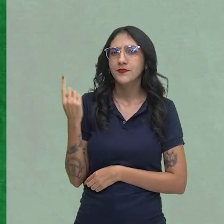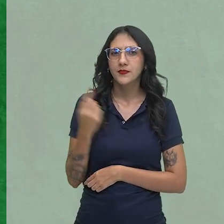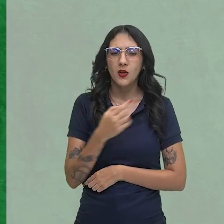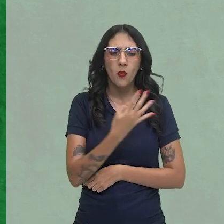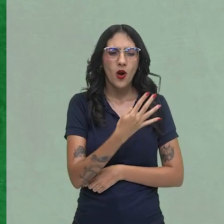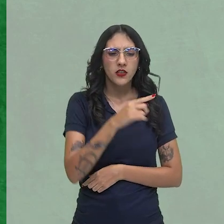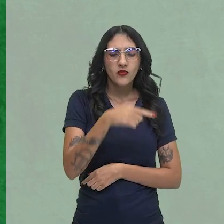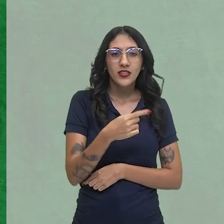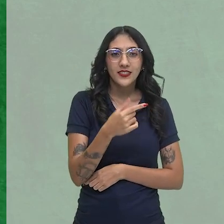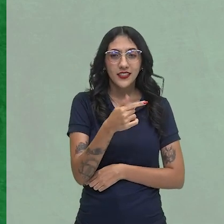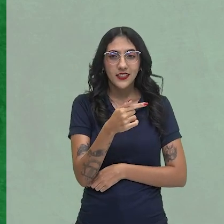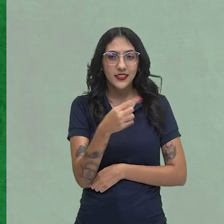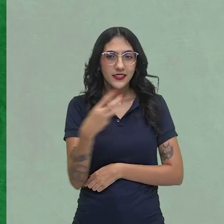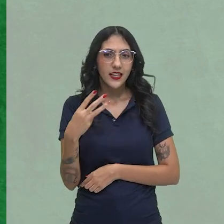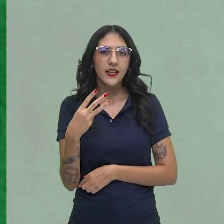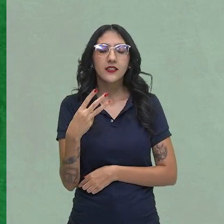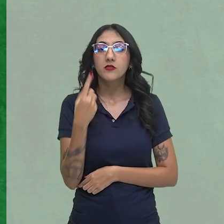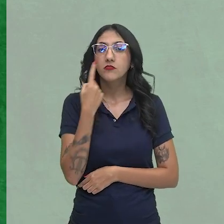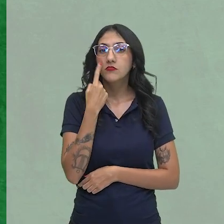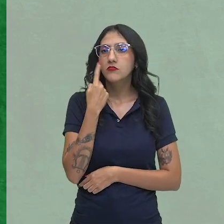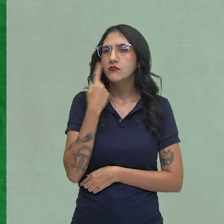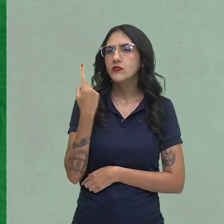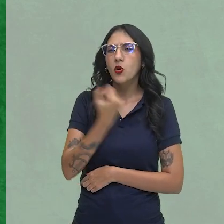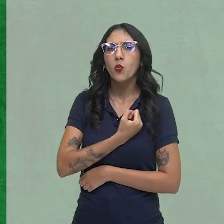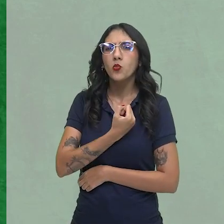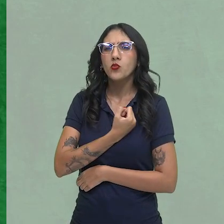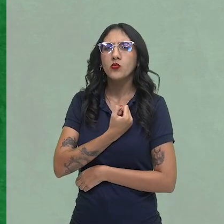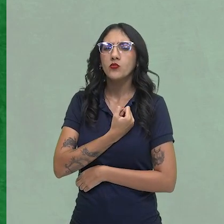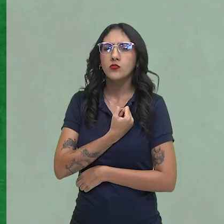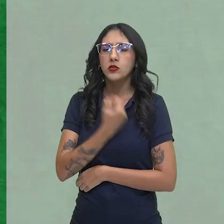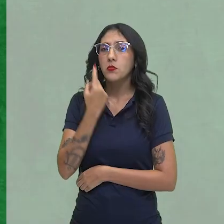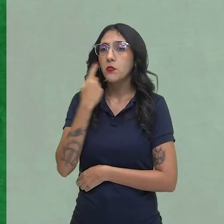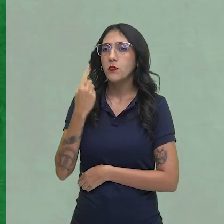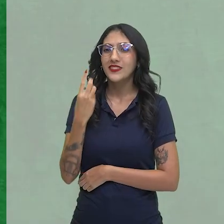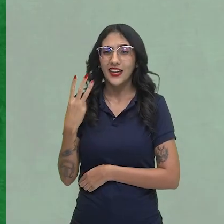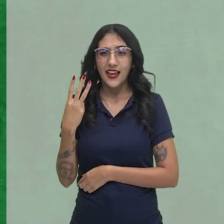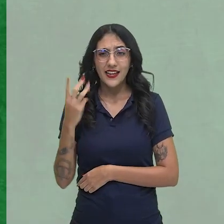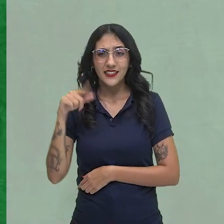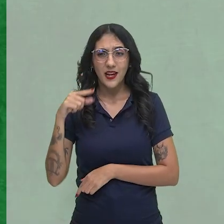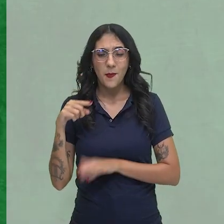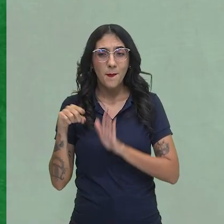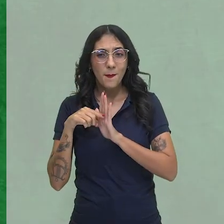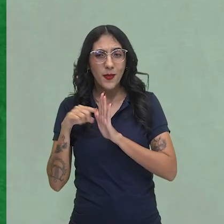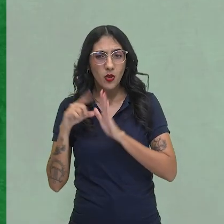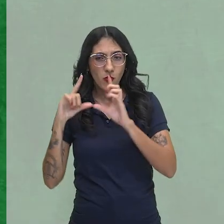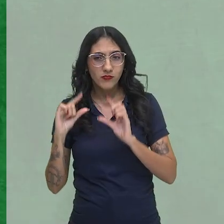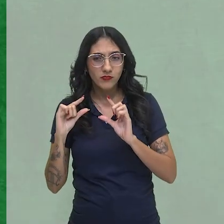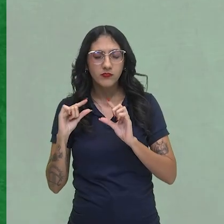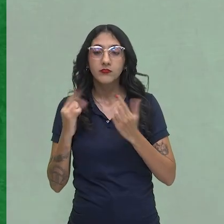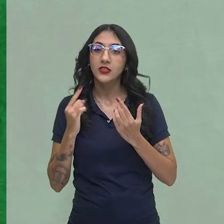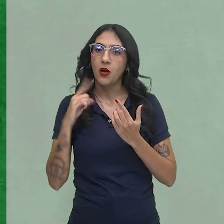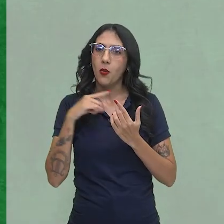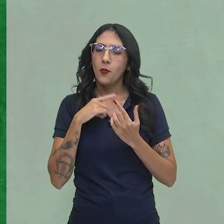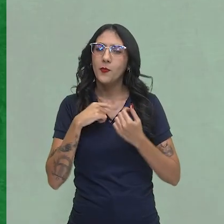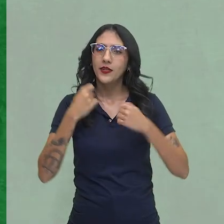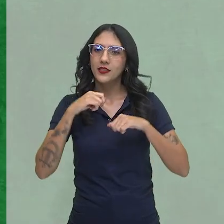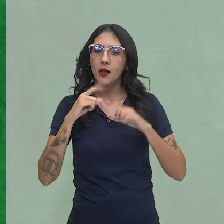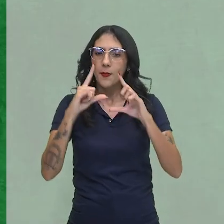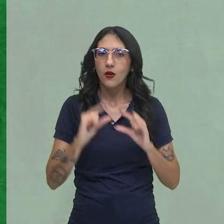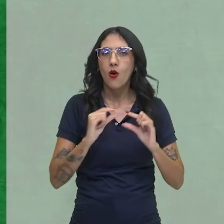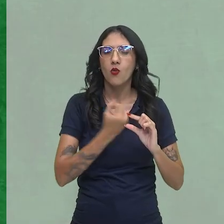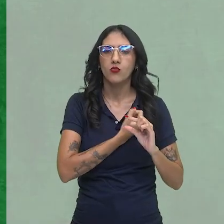4,73, observa que o 3 é um número menor do que o 5. Então, nesse caso, você arredonda para baixo, ou